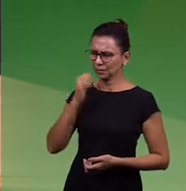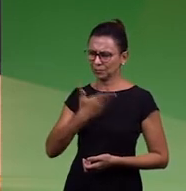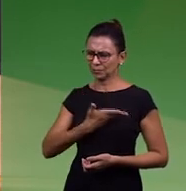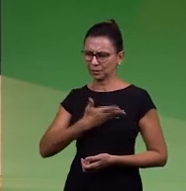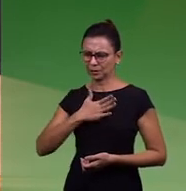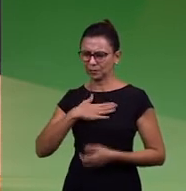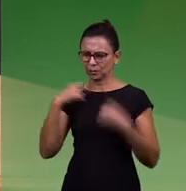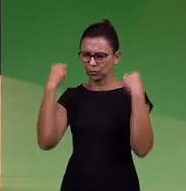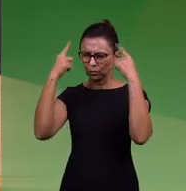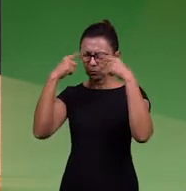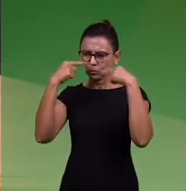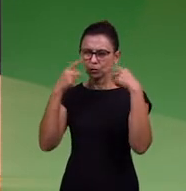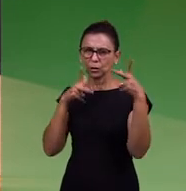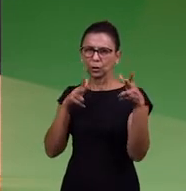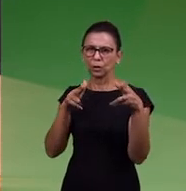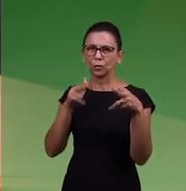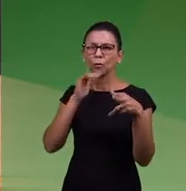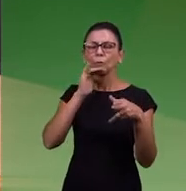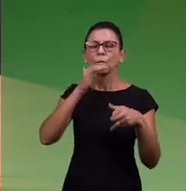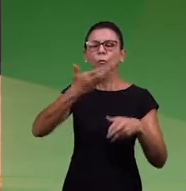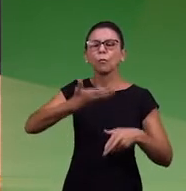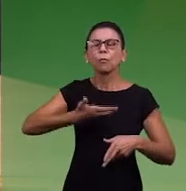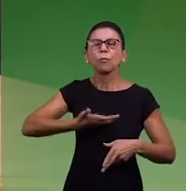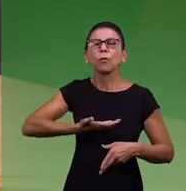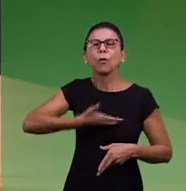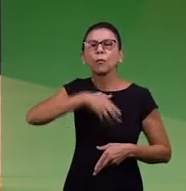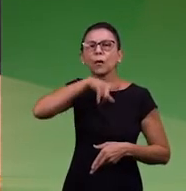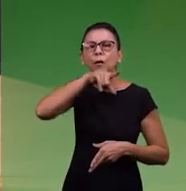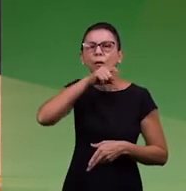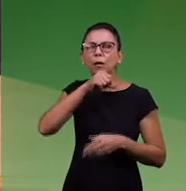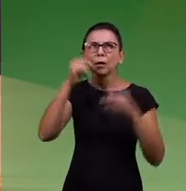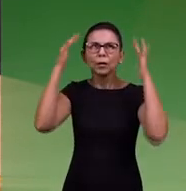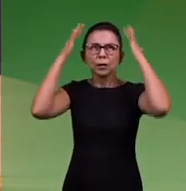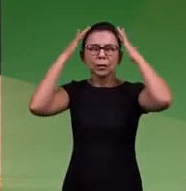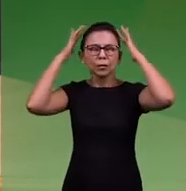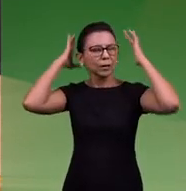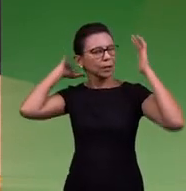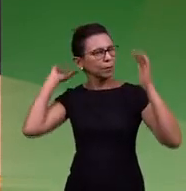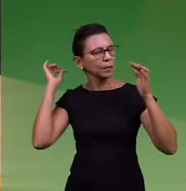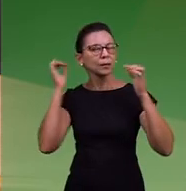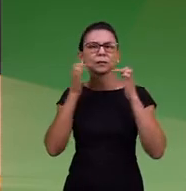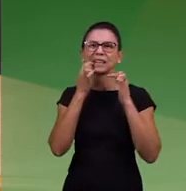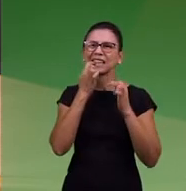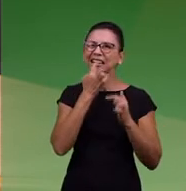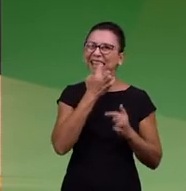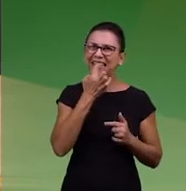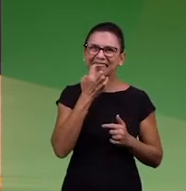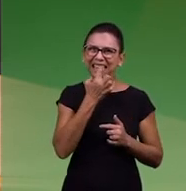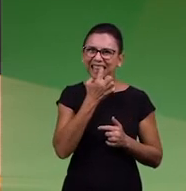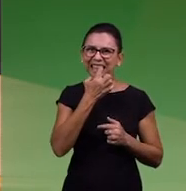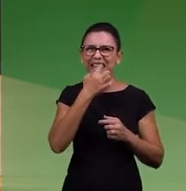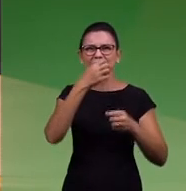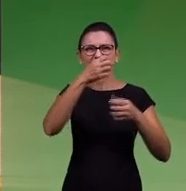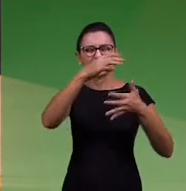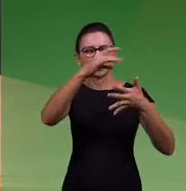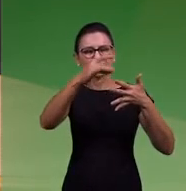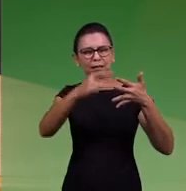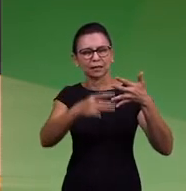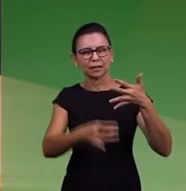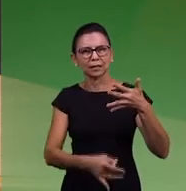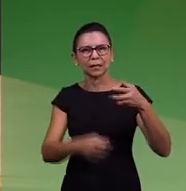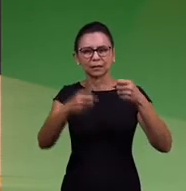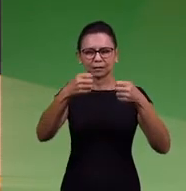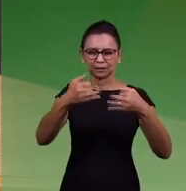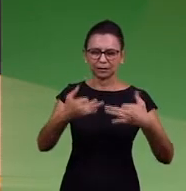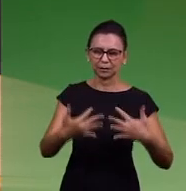Os teus olhos são como os das pombas. Ele descreve os olhos, o cabelo, os dentes e vai descrevendo o corpo. Então usa